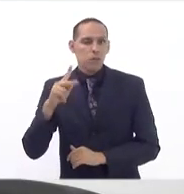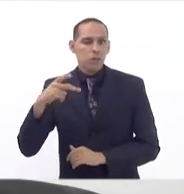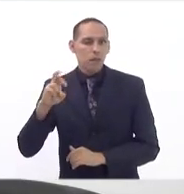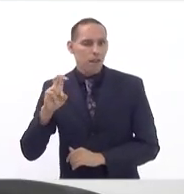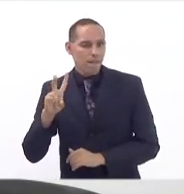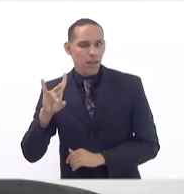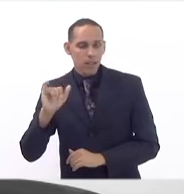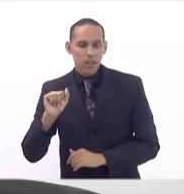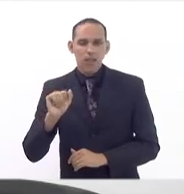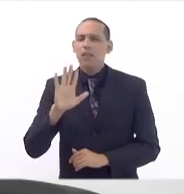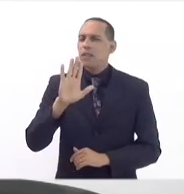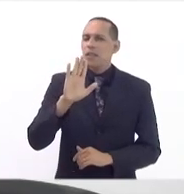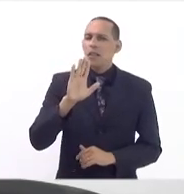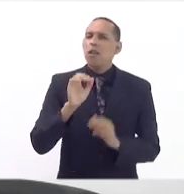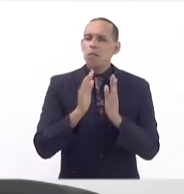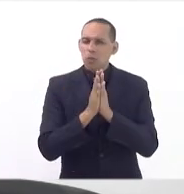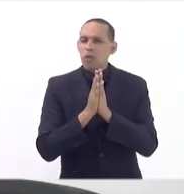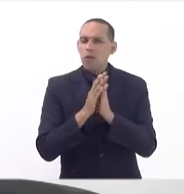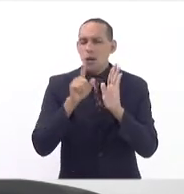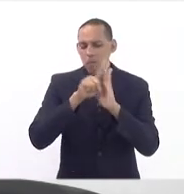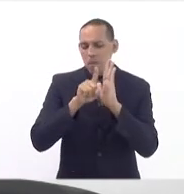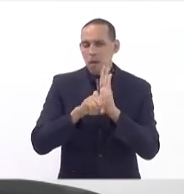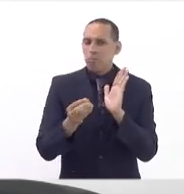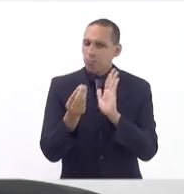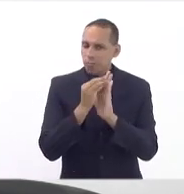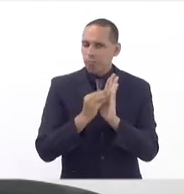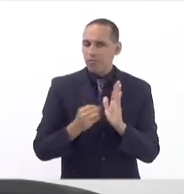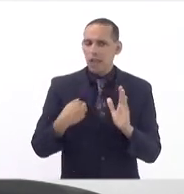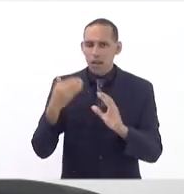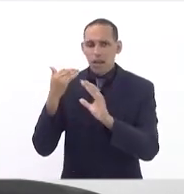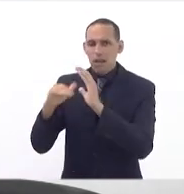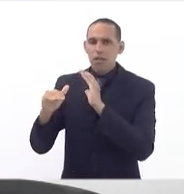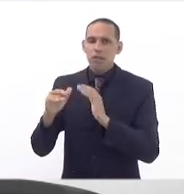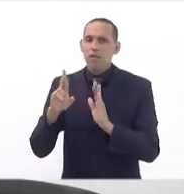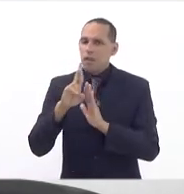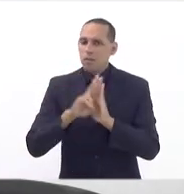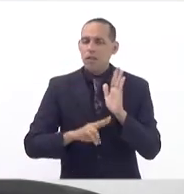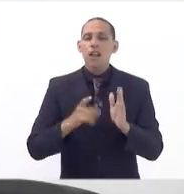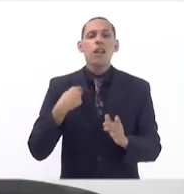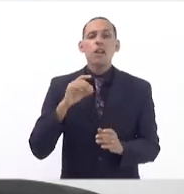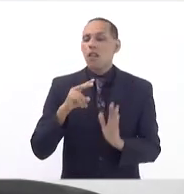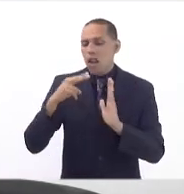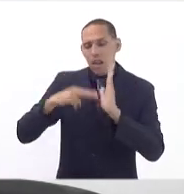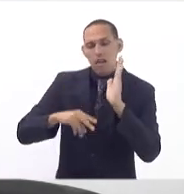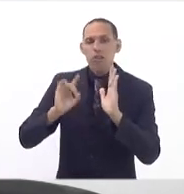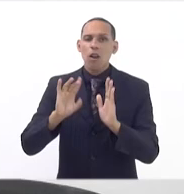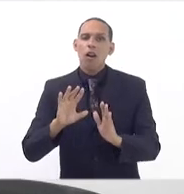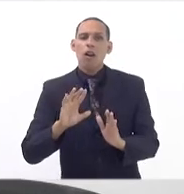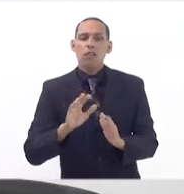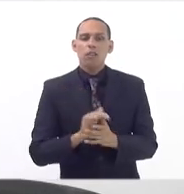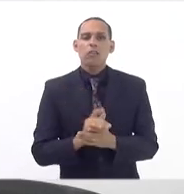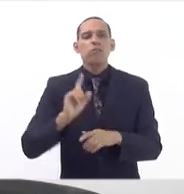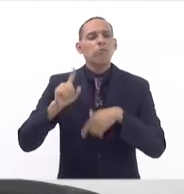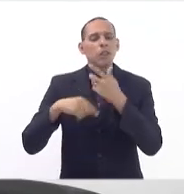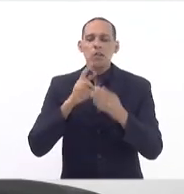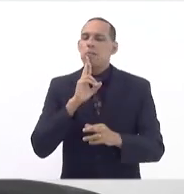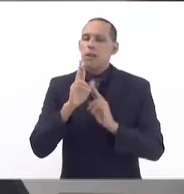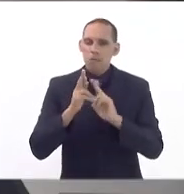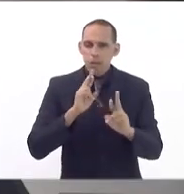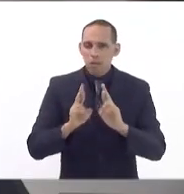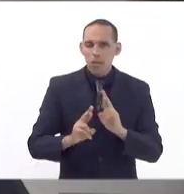nós você deixa por escrito às perguntas eu vou encaminhar por representa superior como próxima audiência vai